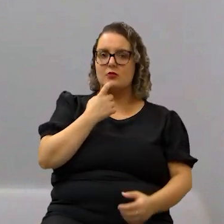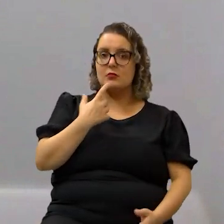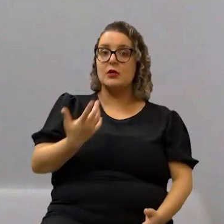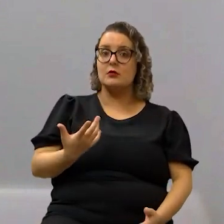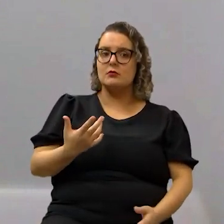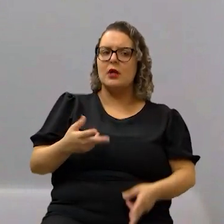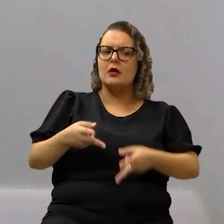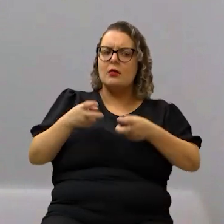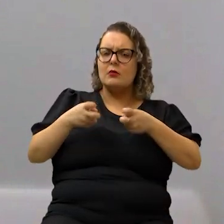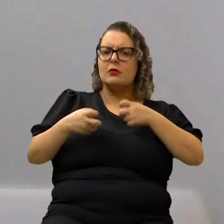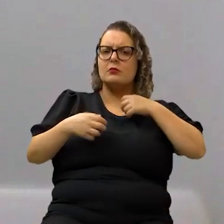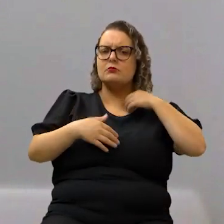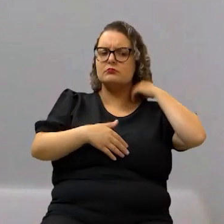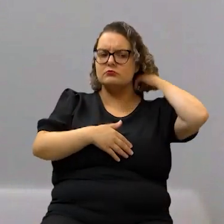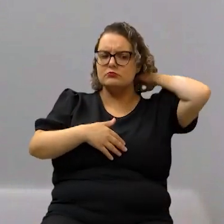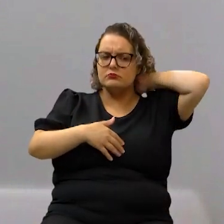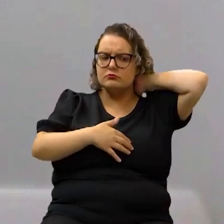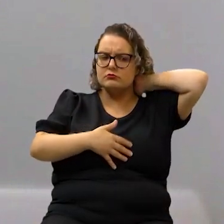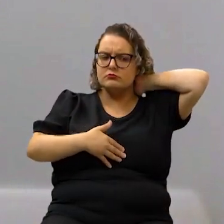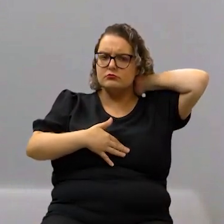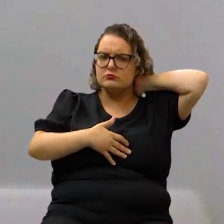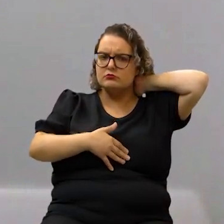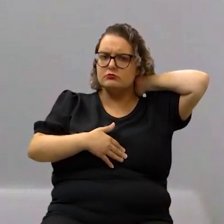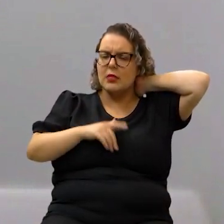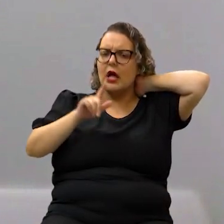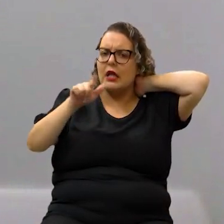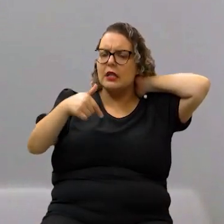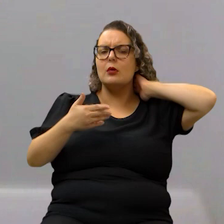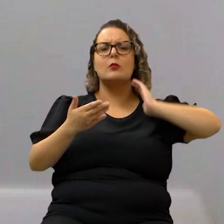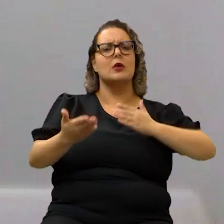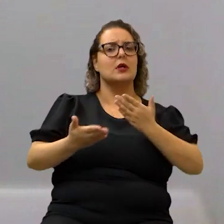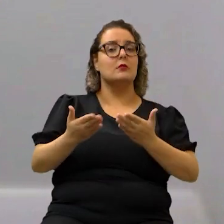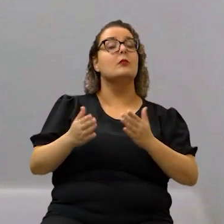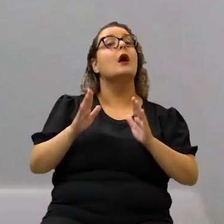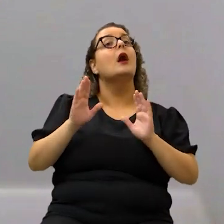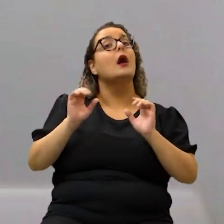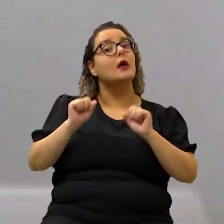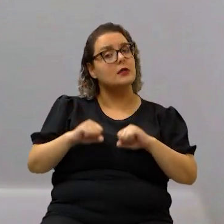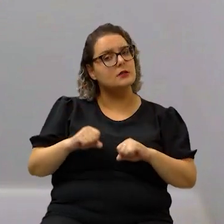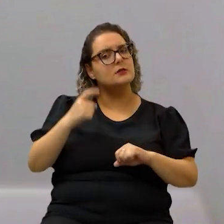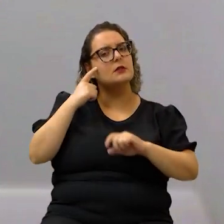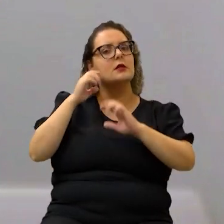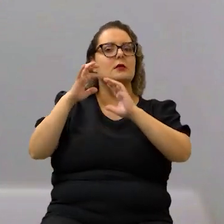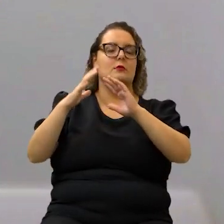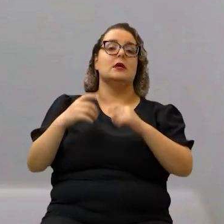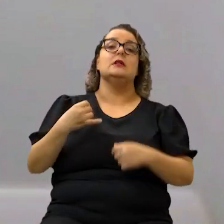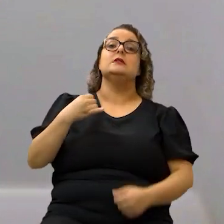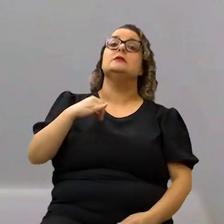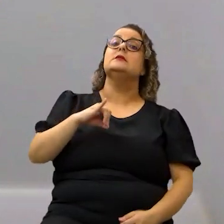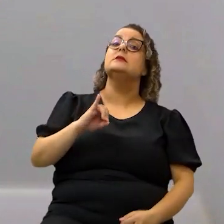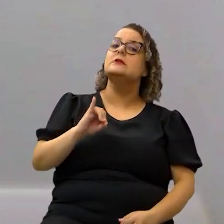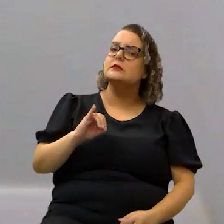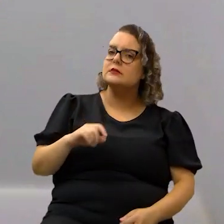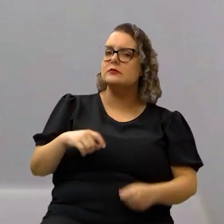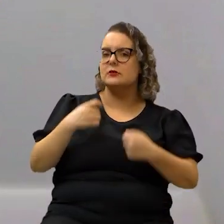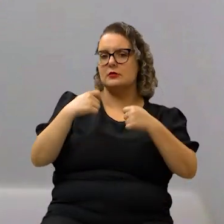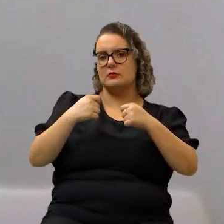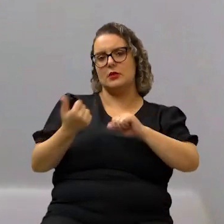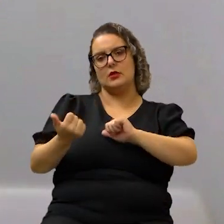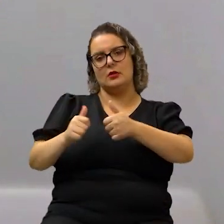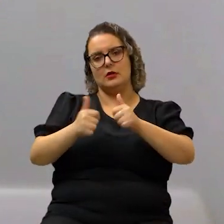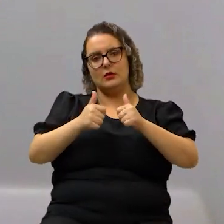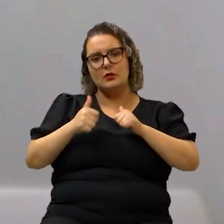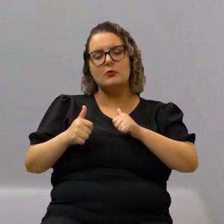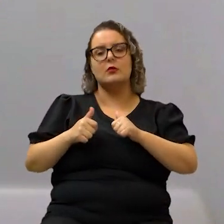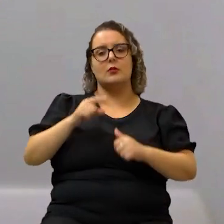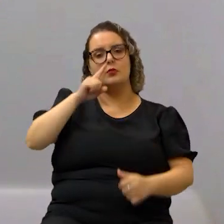vermelha, aí sim. Perceber um caroço que fica depois desse tratamento, aí que a gente pode pensar na necessidade de